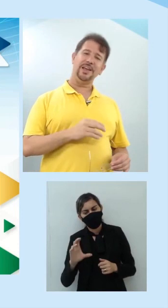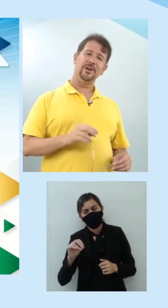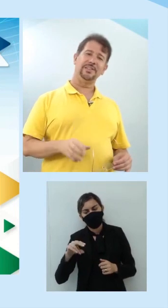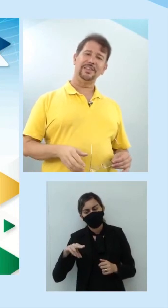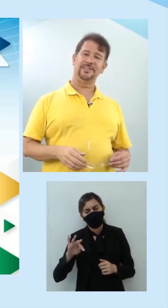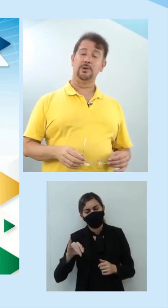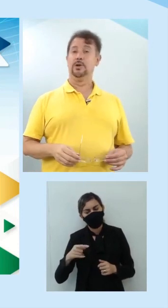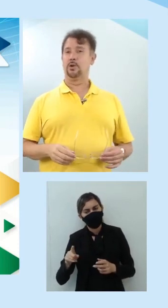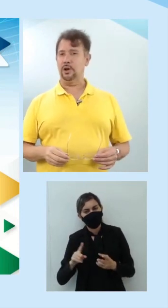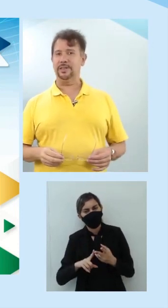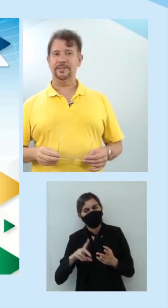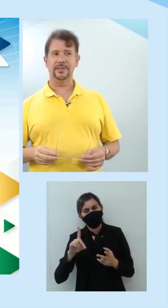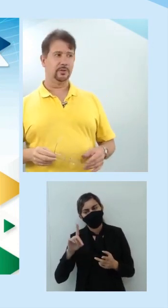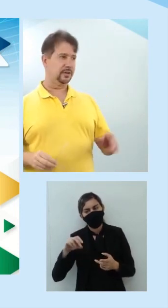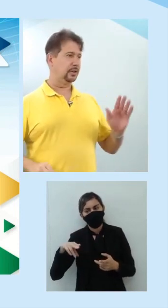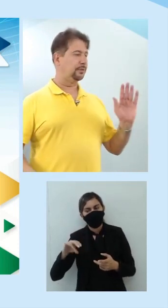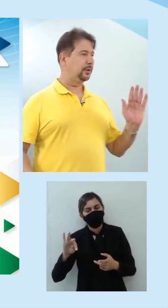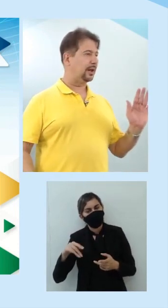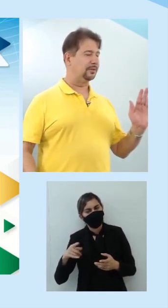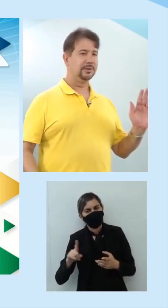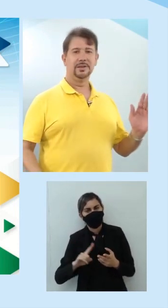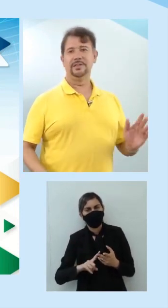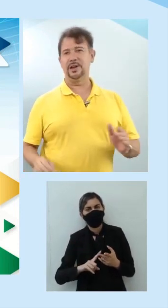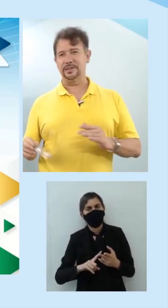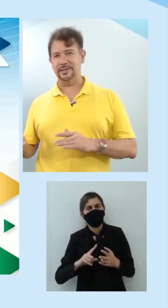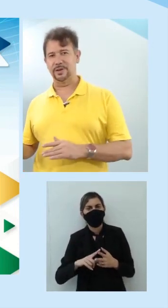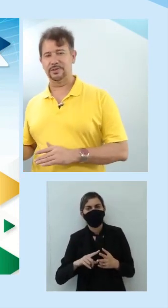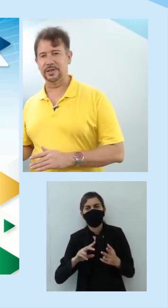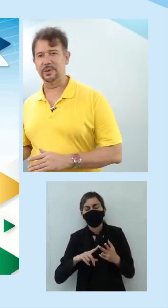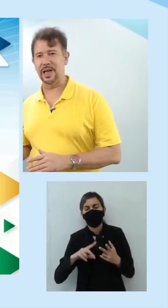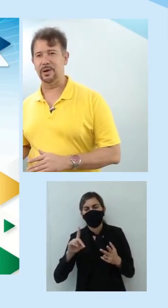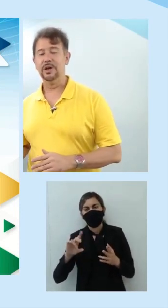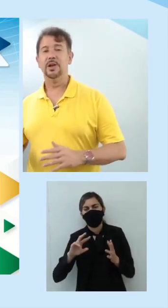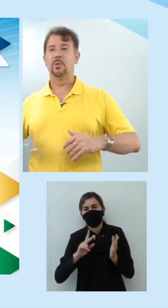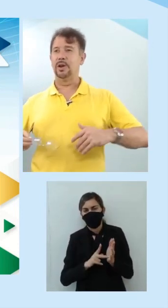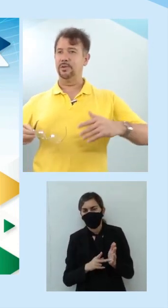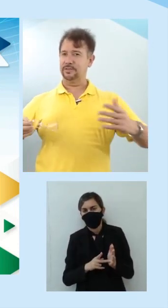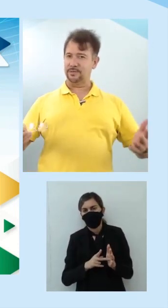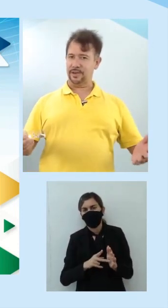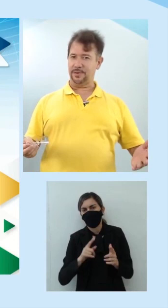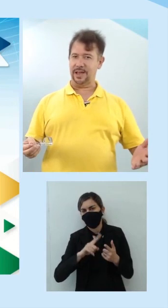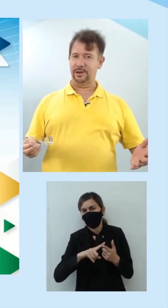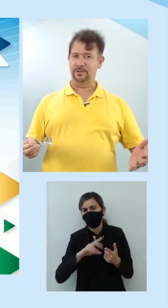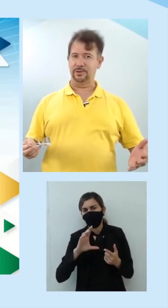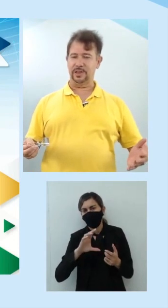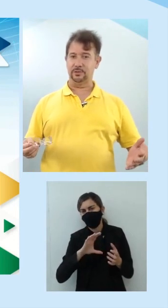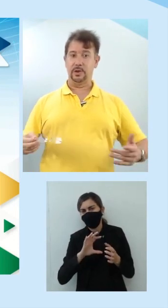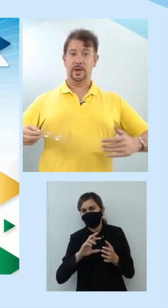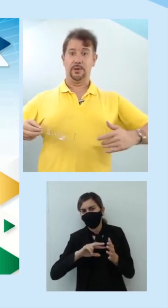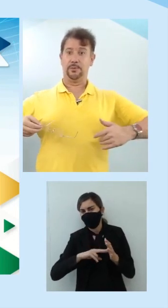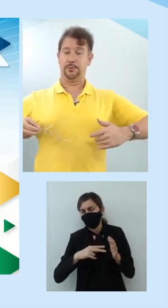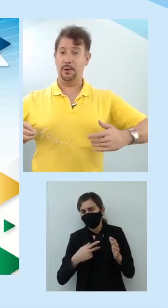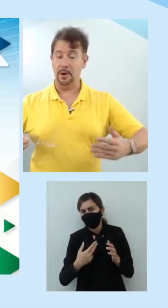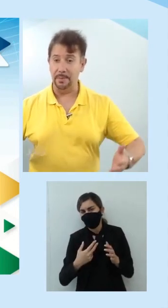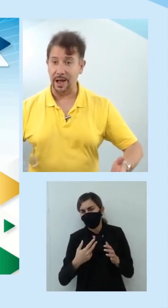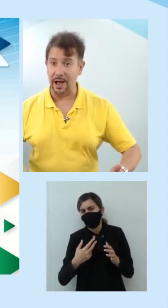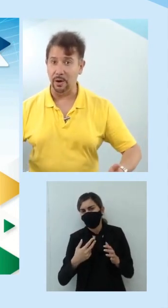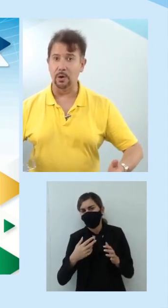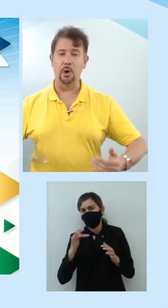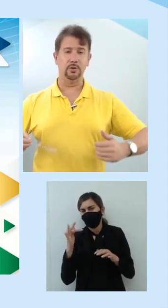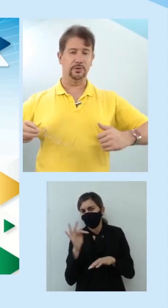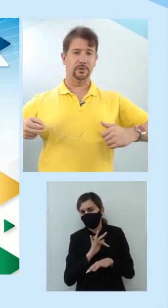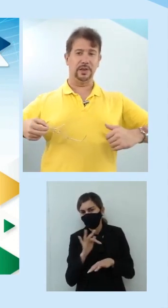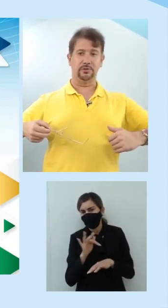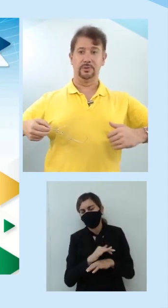e a denotação. Conotação, sentido figurado. Denotação, sentido real. Quando você vai falar no seu texto